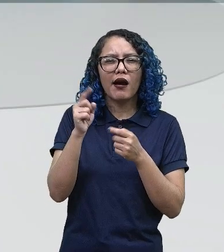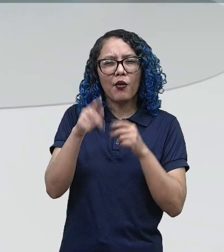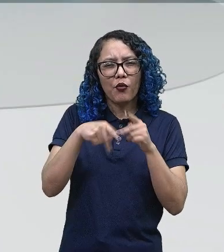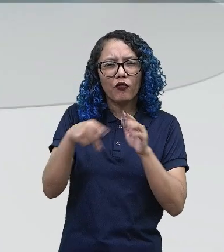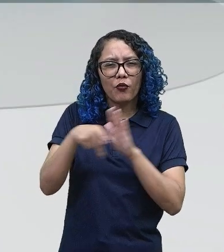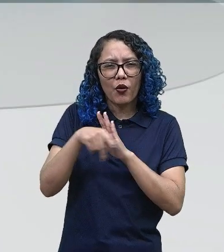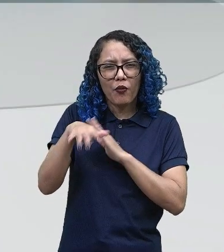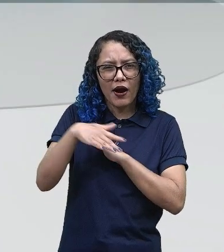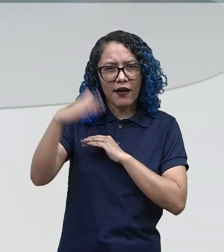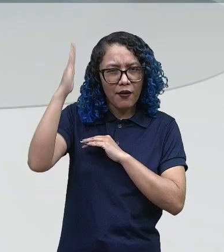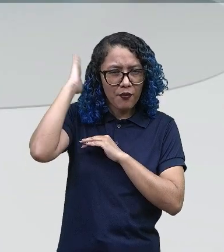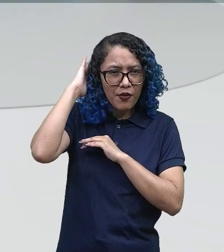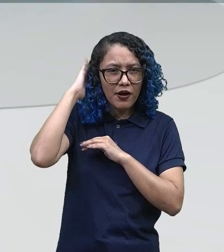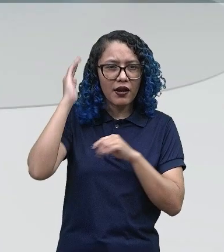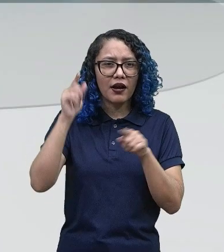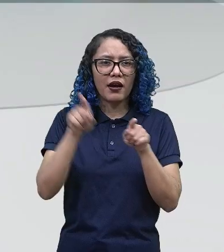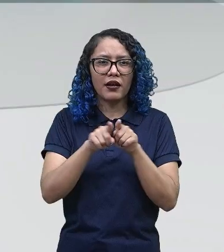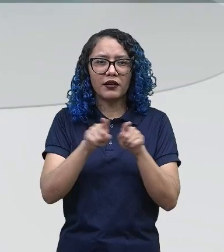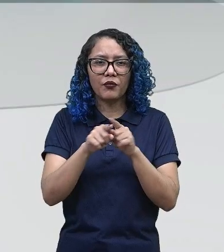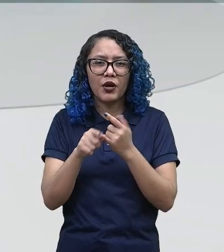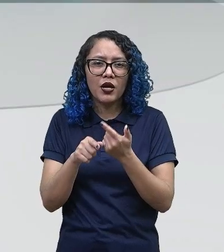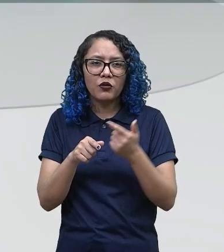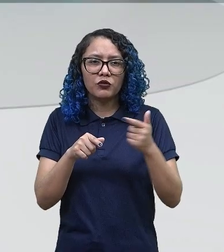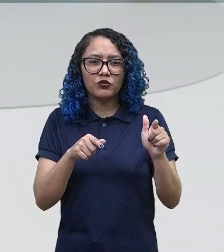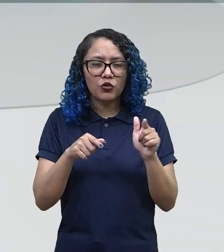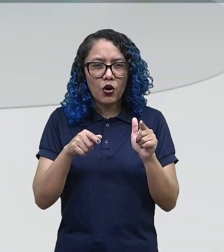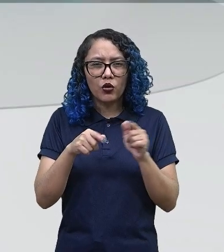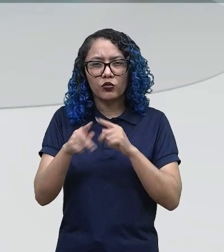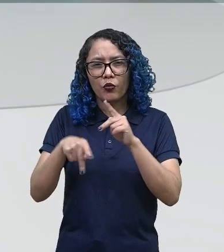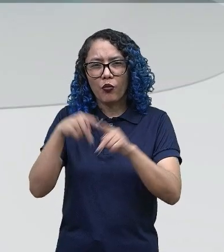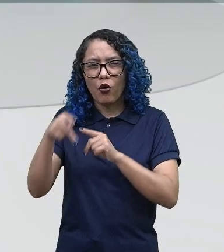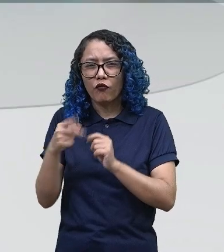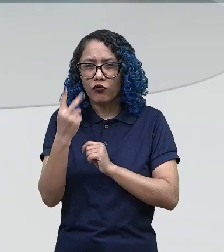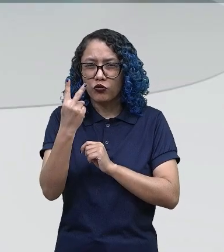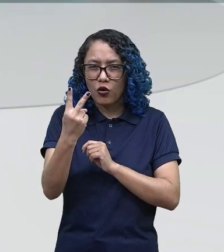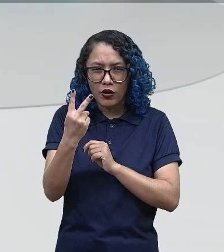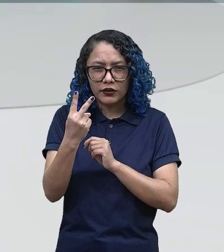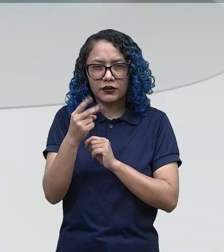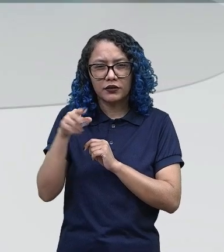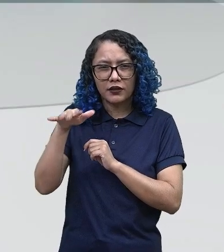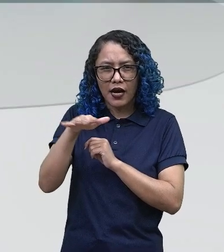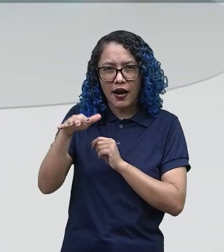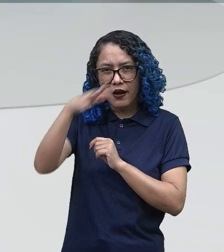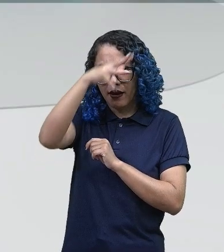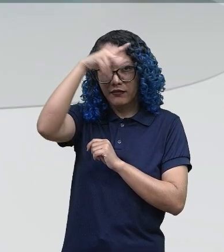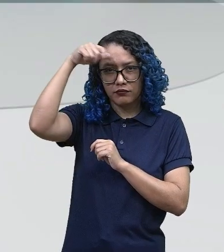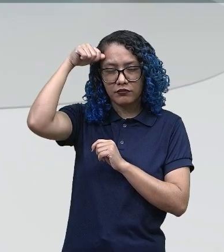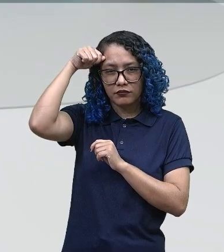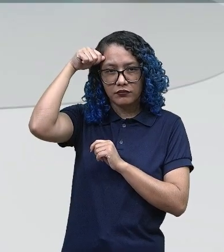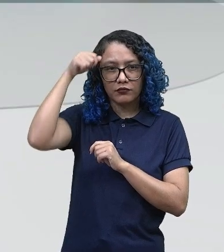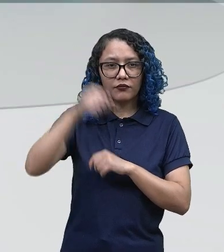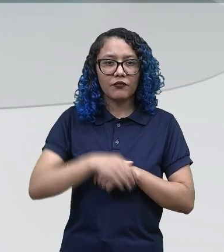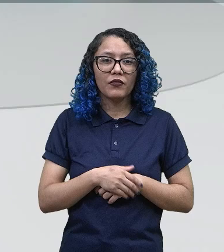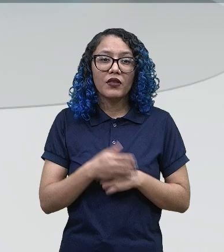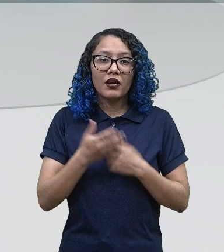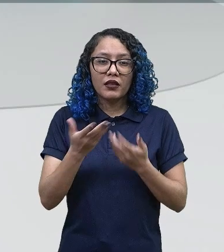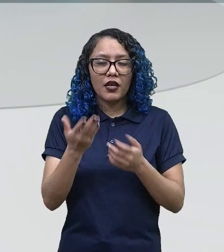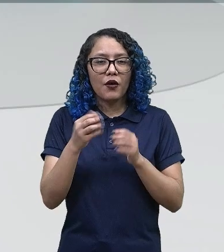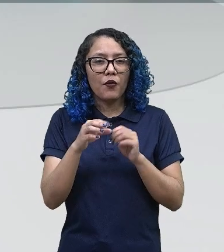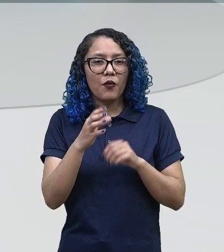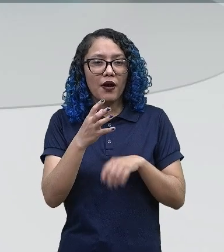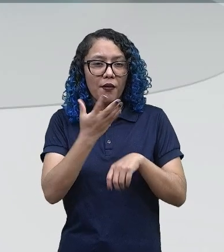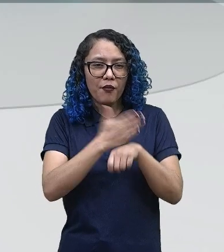dos Tapirapê e Chavante, do Mato Grosso. É praticada como modalidade de demonstração, já um